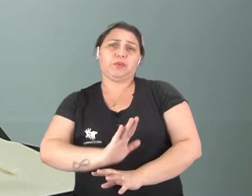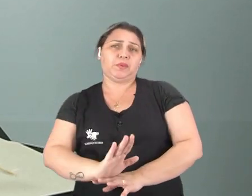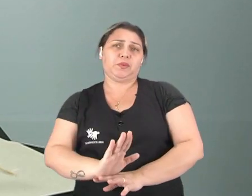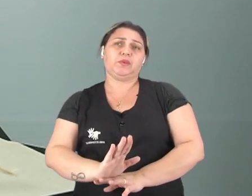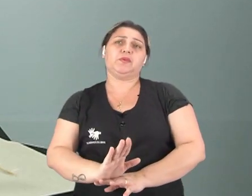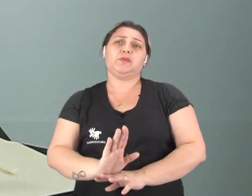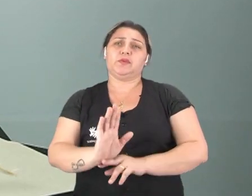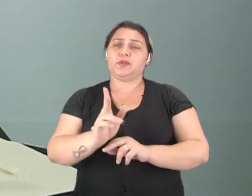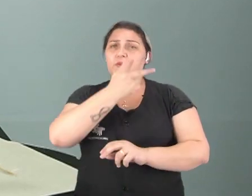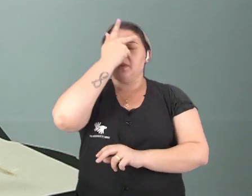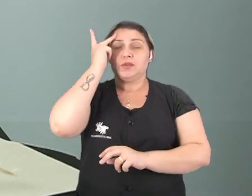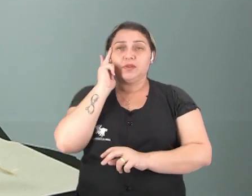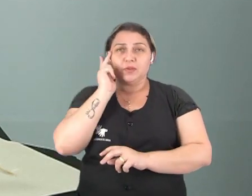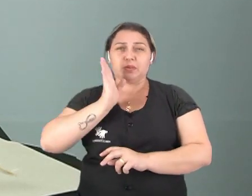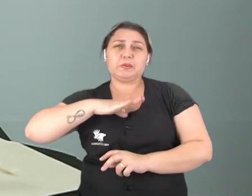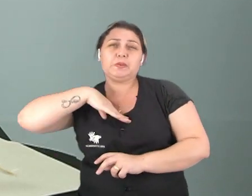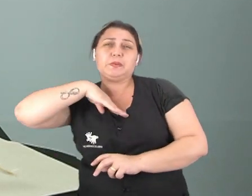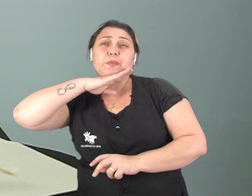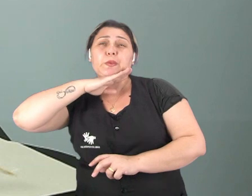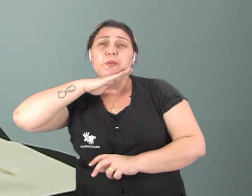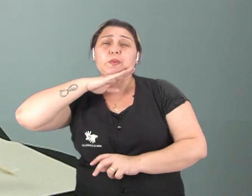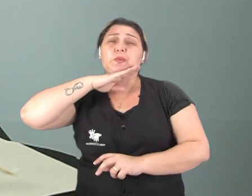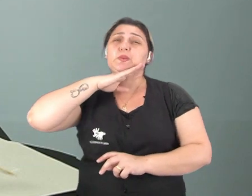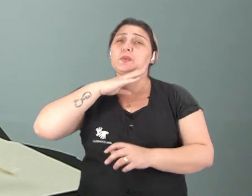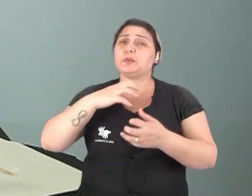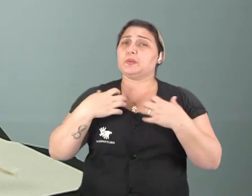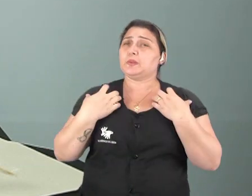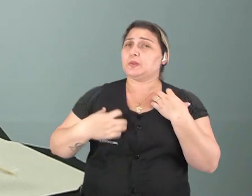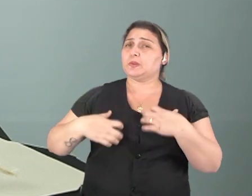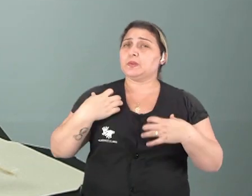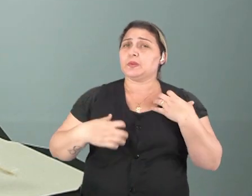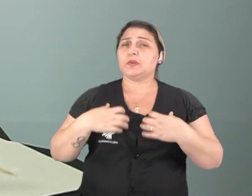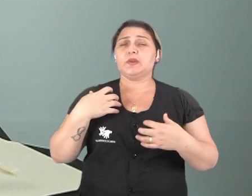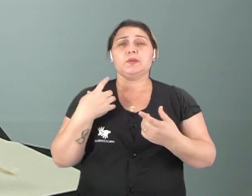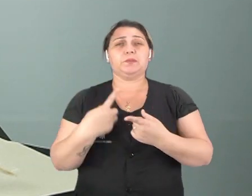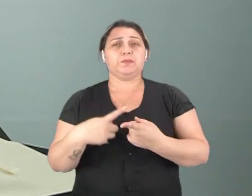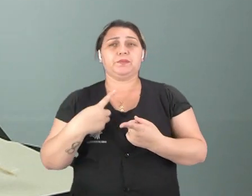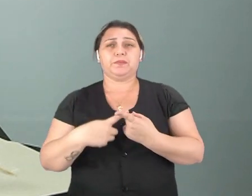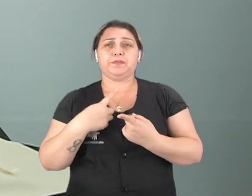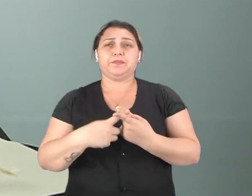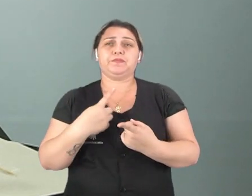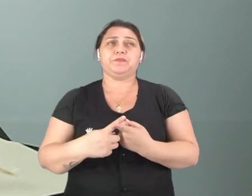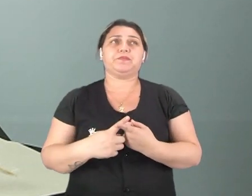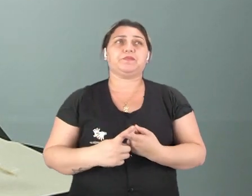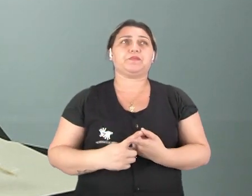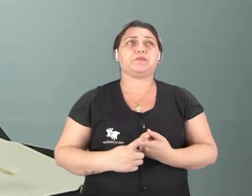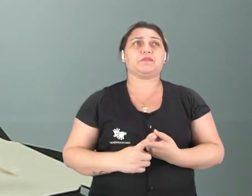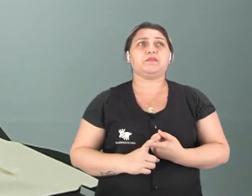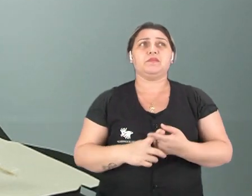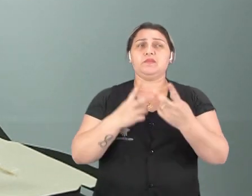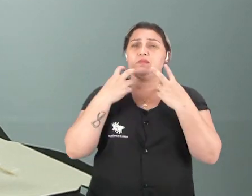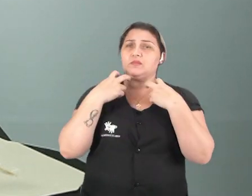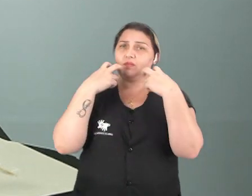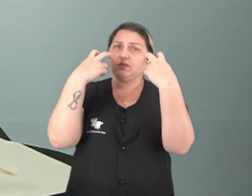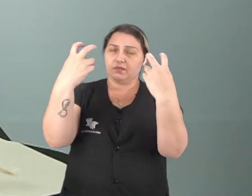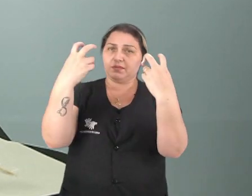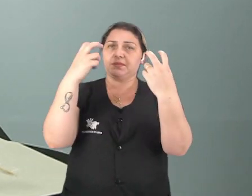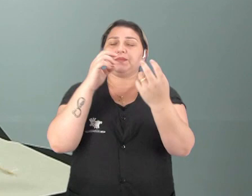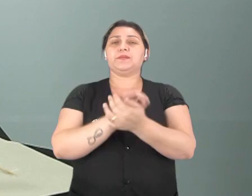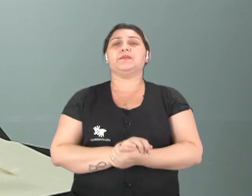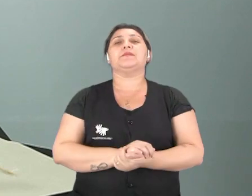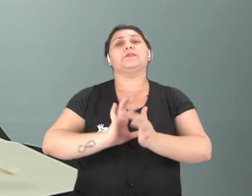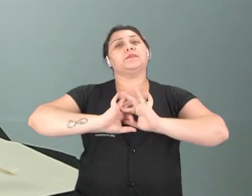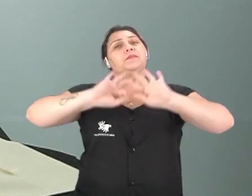mesmo, né? As pessoas estavam insatisfeitas porque, né, foi proclamado aí